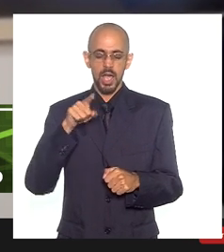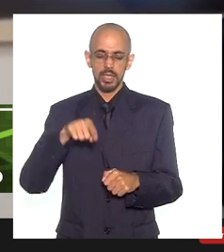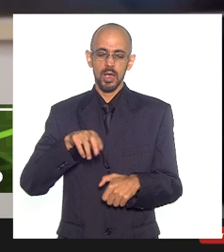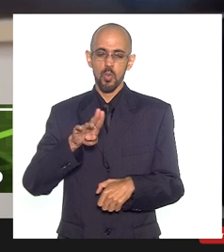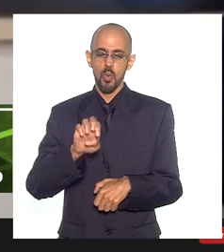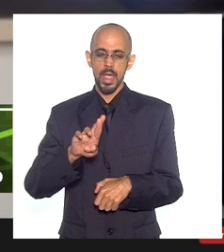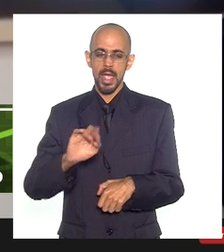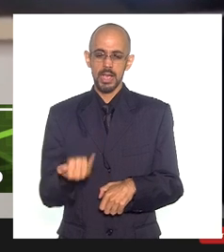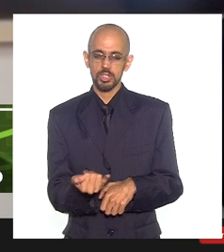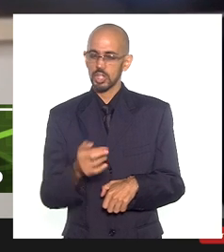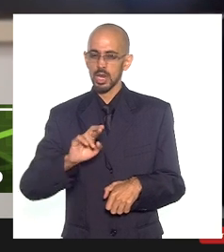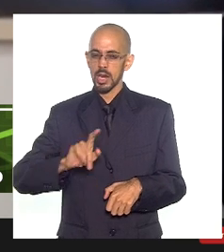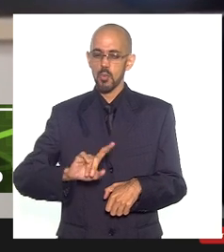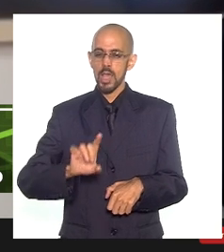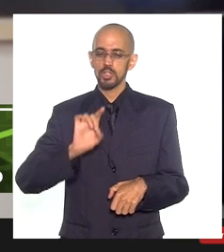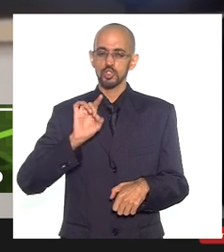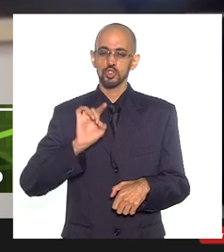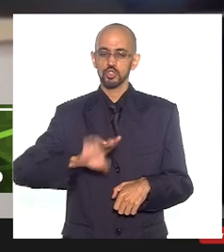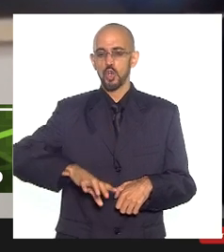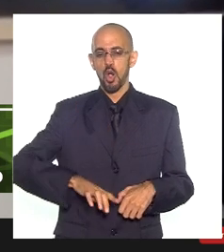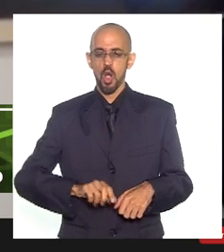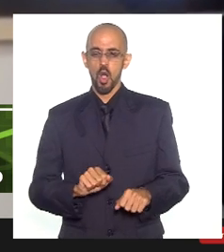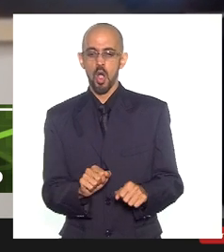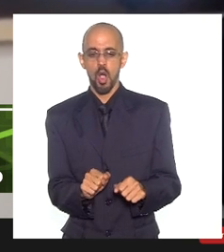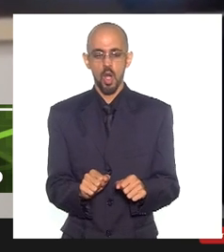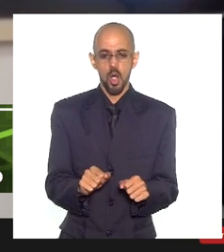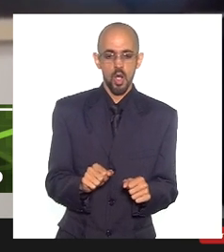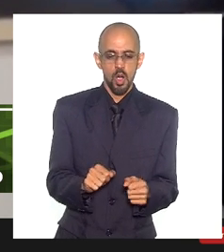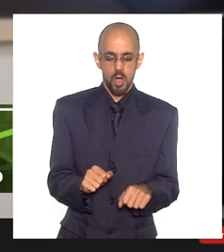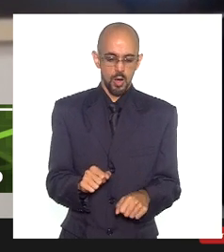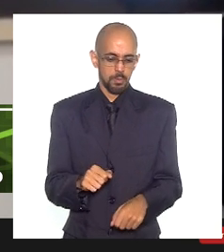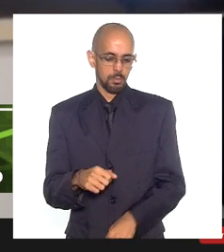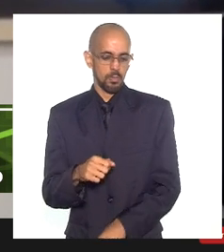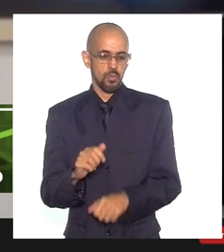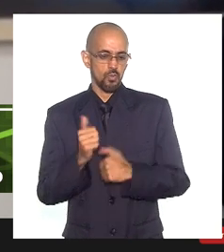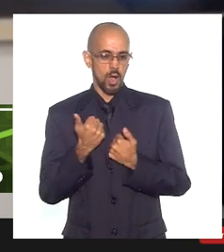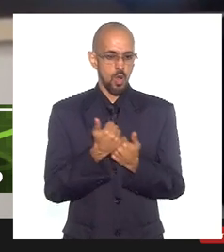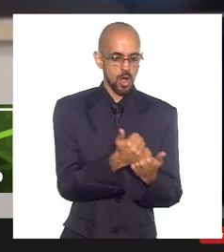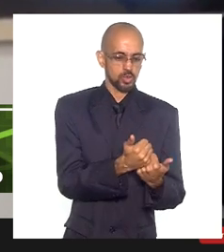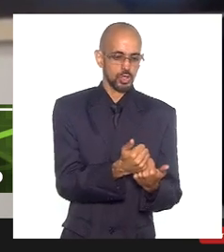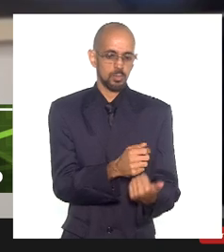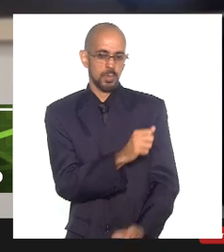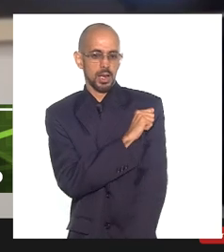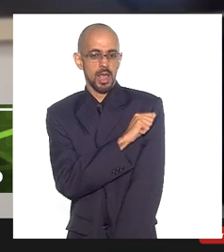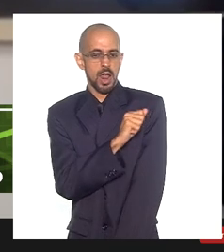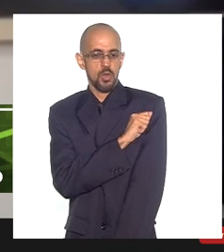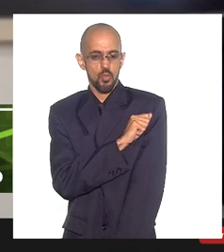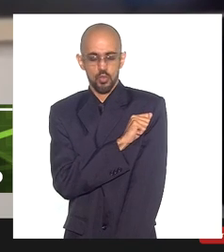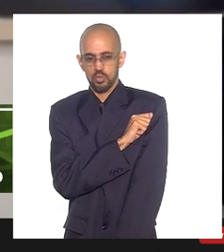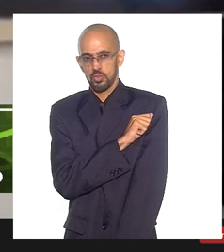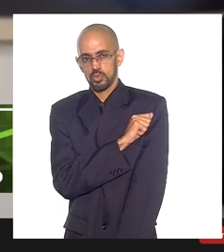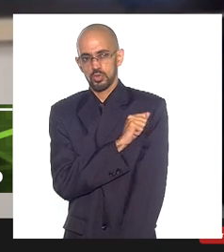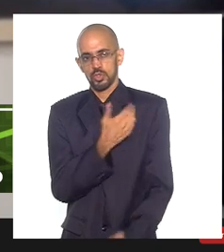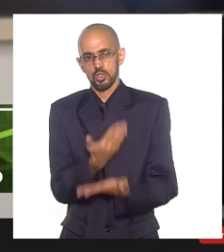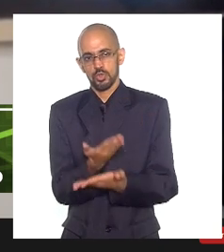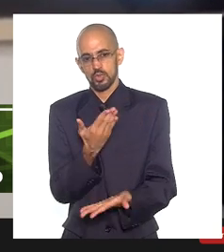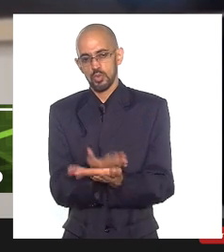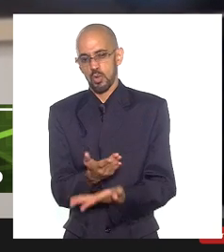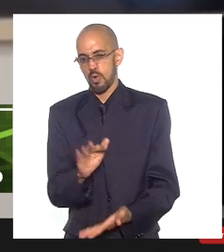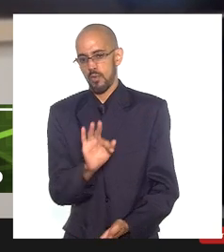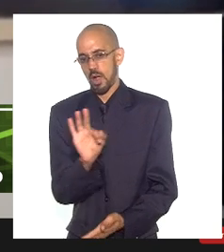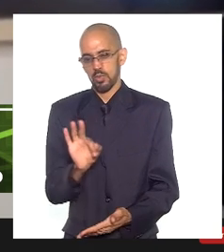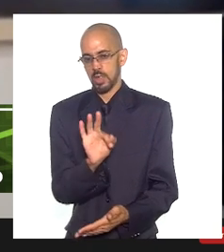daqueles que por lá passam como alunos nos cursos de graduação, todos